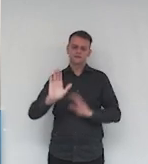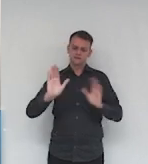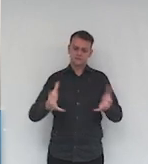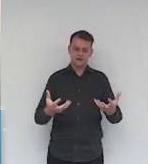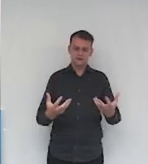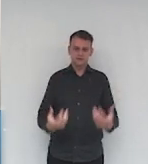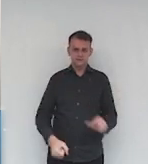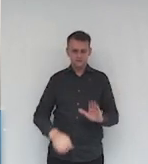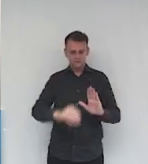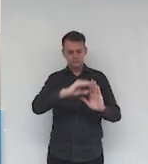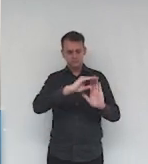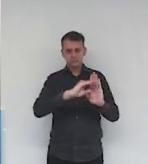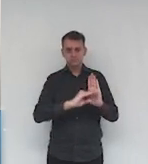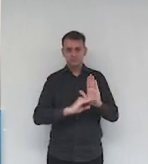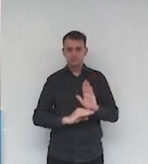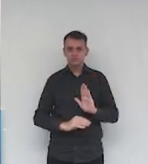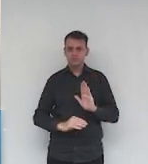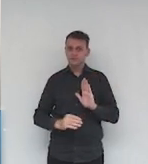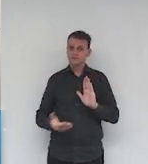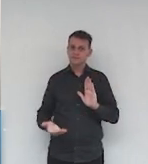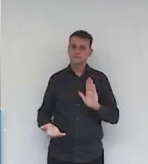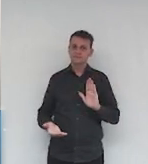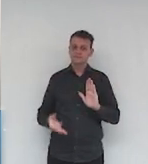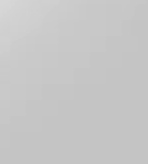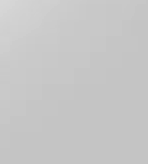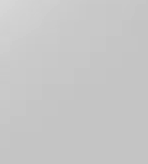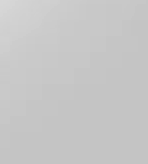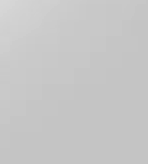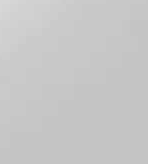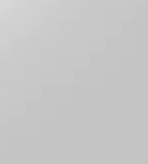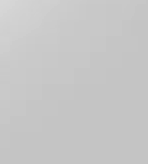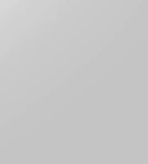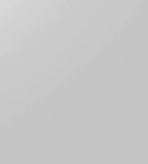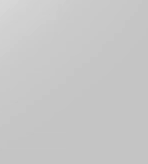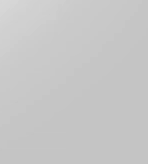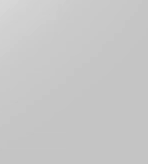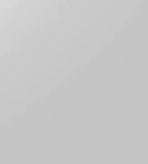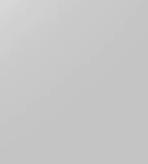desconfiança policial ou mera atitude suspeita e